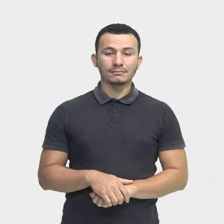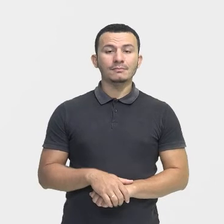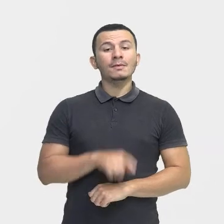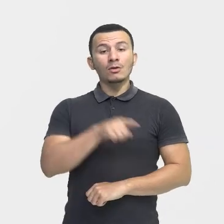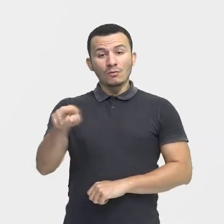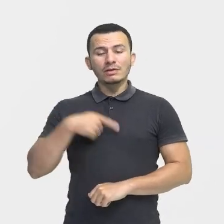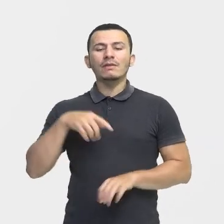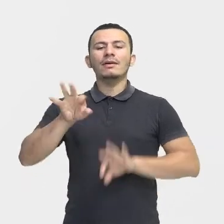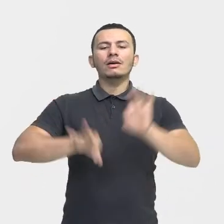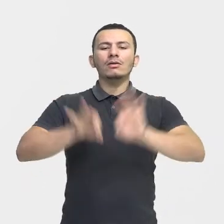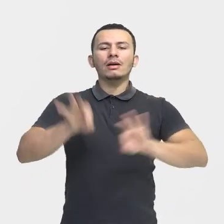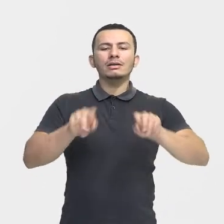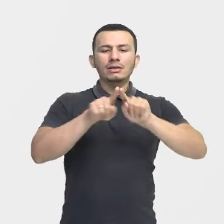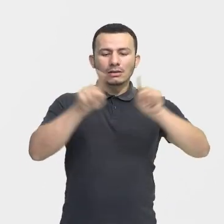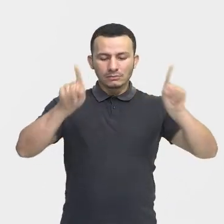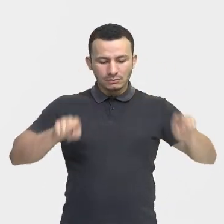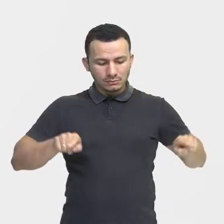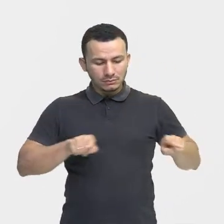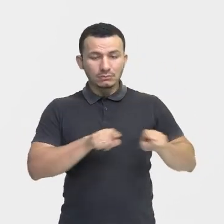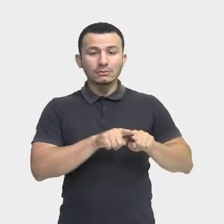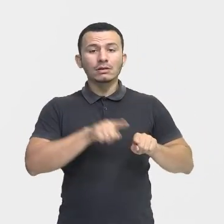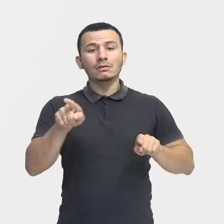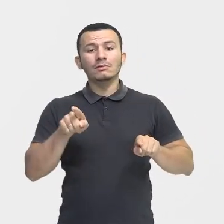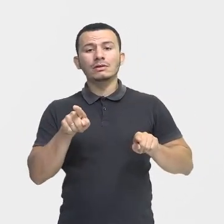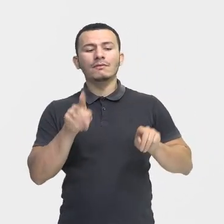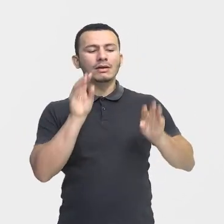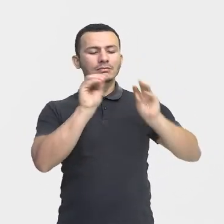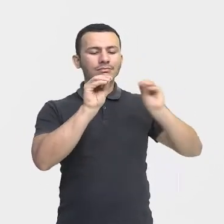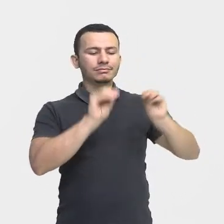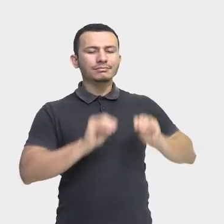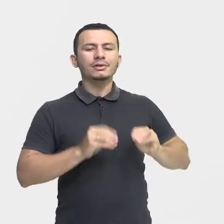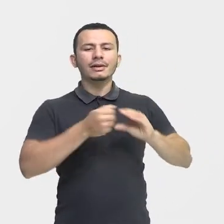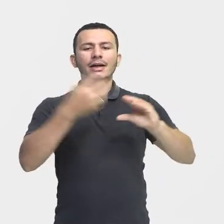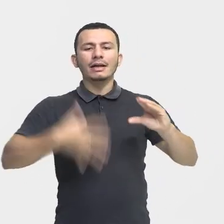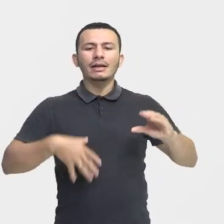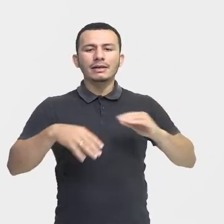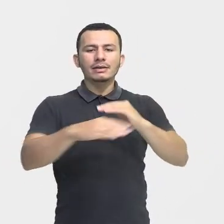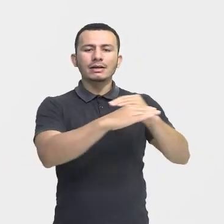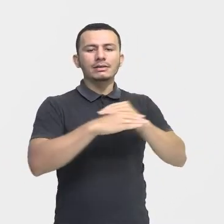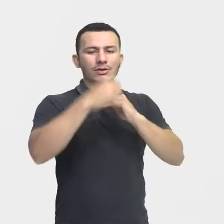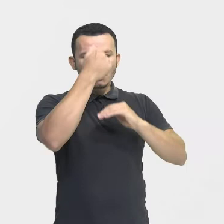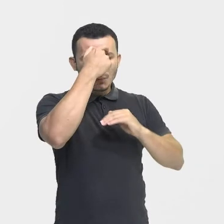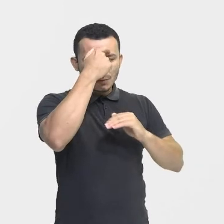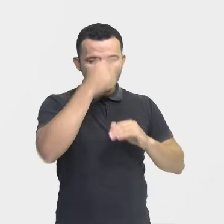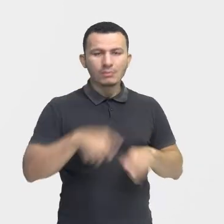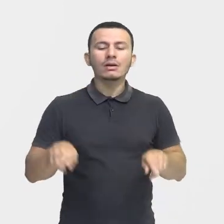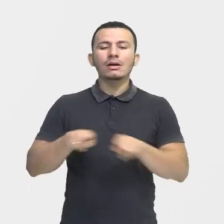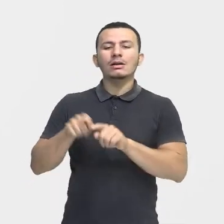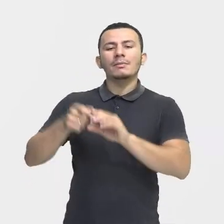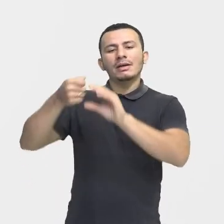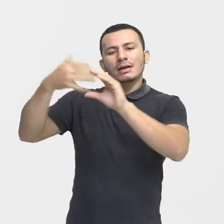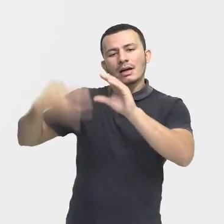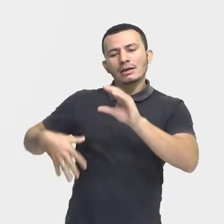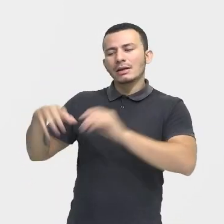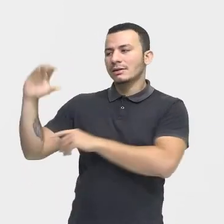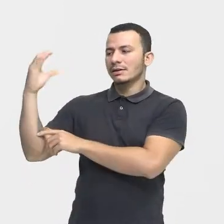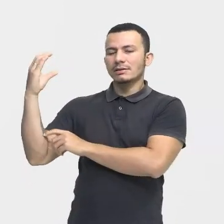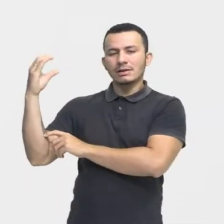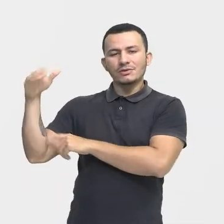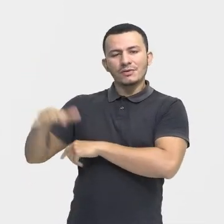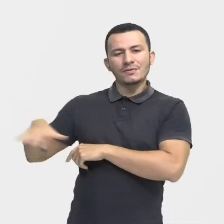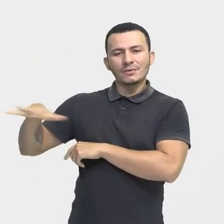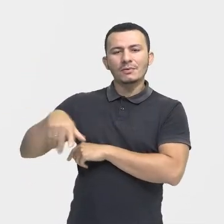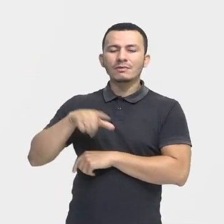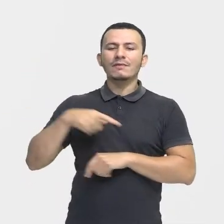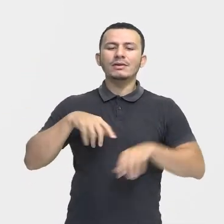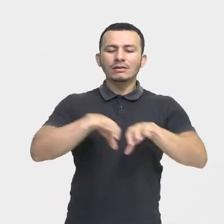Elabore um quadro identificando as características do senso comum e as características do conhecimento científico. Então você